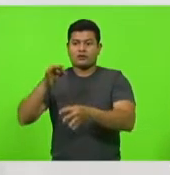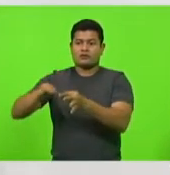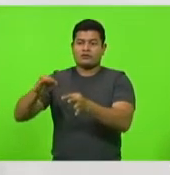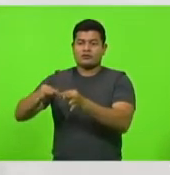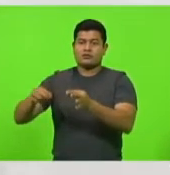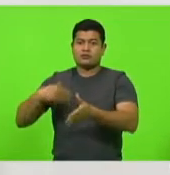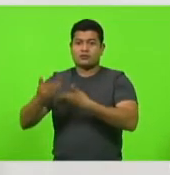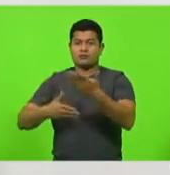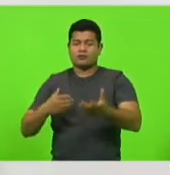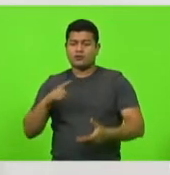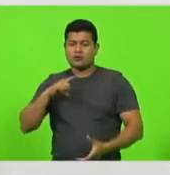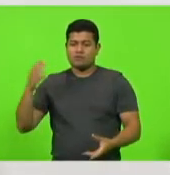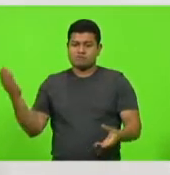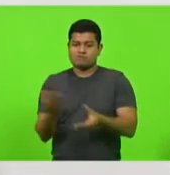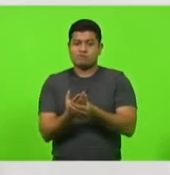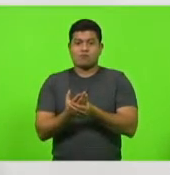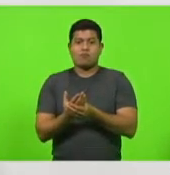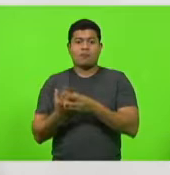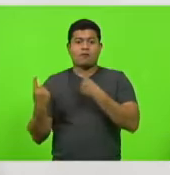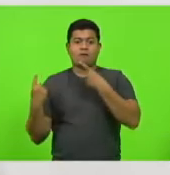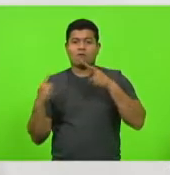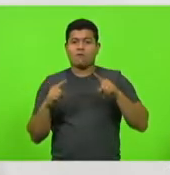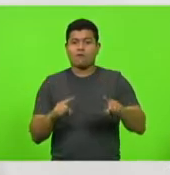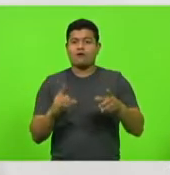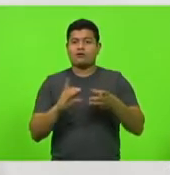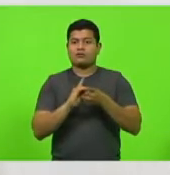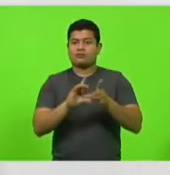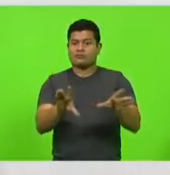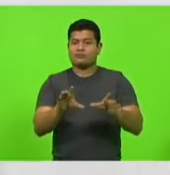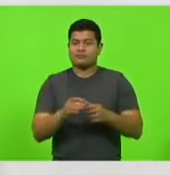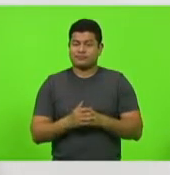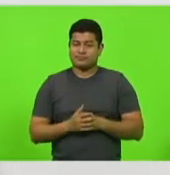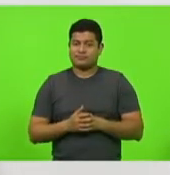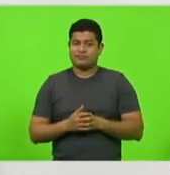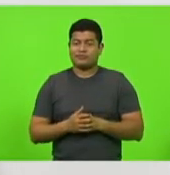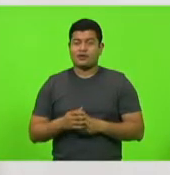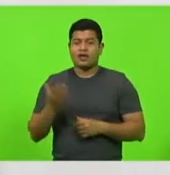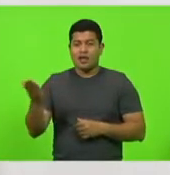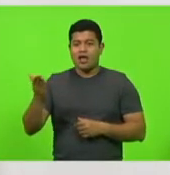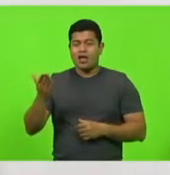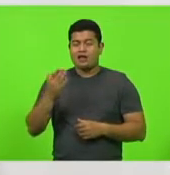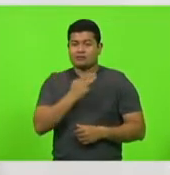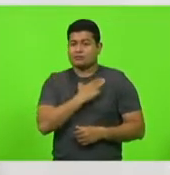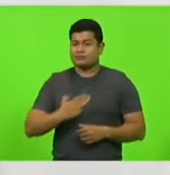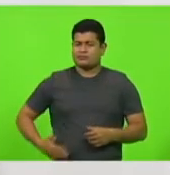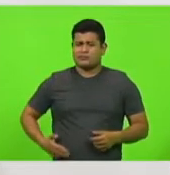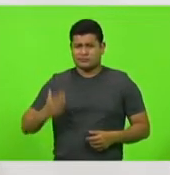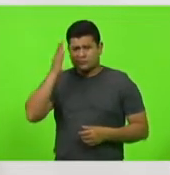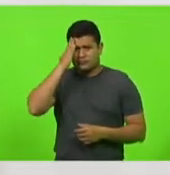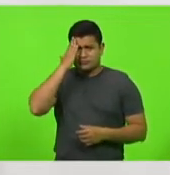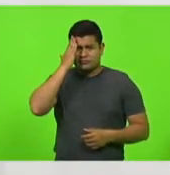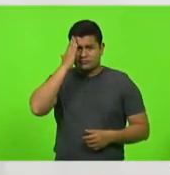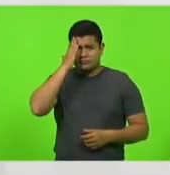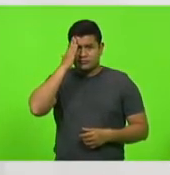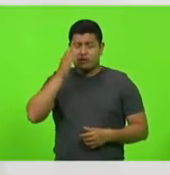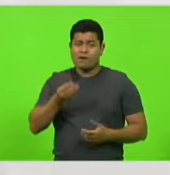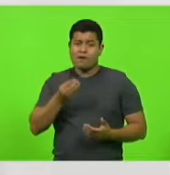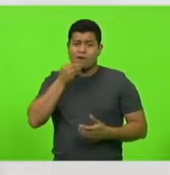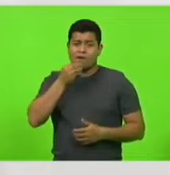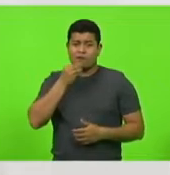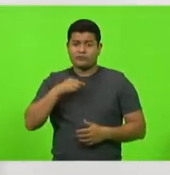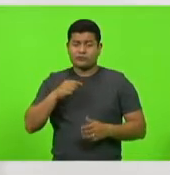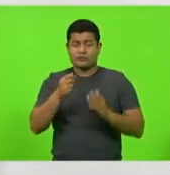atos antidemocráticos. Alexandre de Moraes sabe, obviamente, o que está escrito na